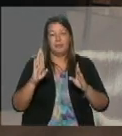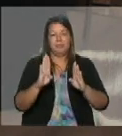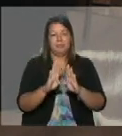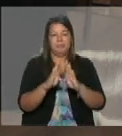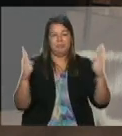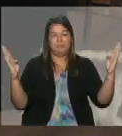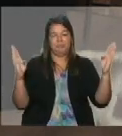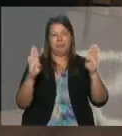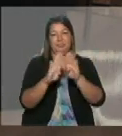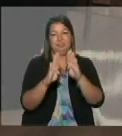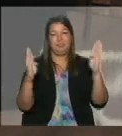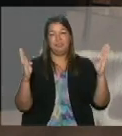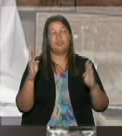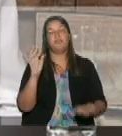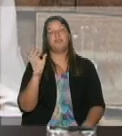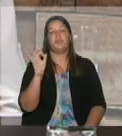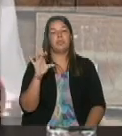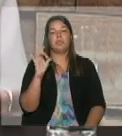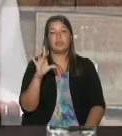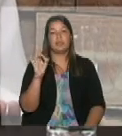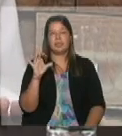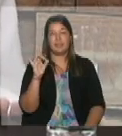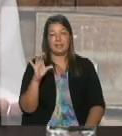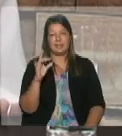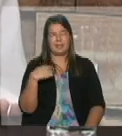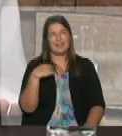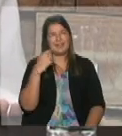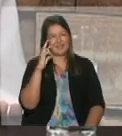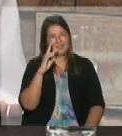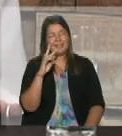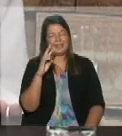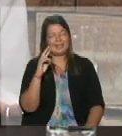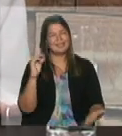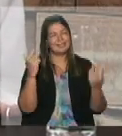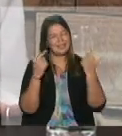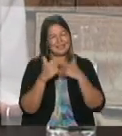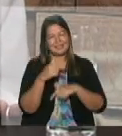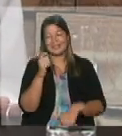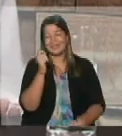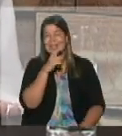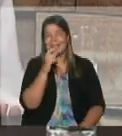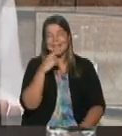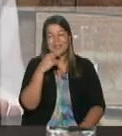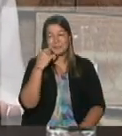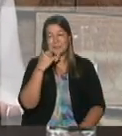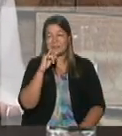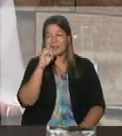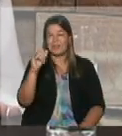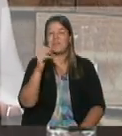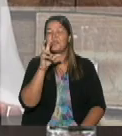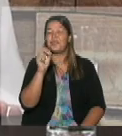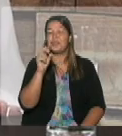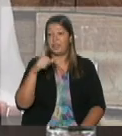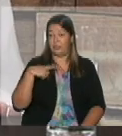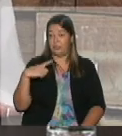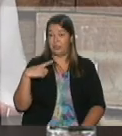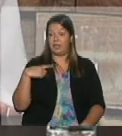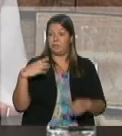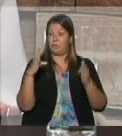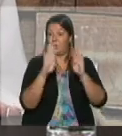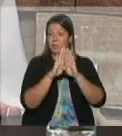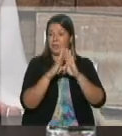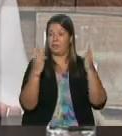se fechavam sozinhas, entende? As minhas cartas eram engraçadíssimas. Vovó, tem porta que abre e fecha